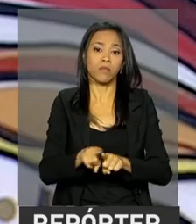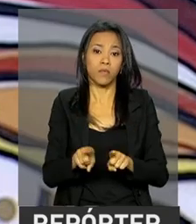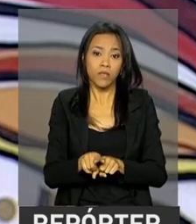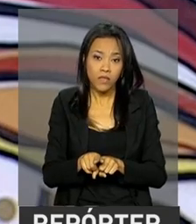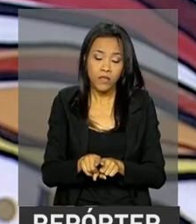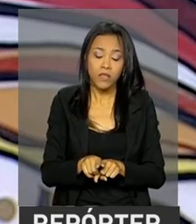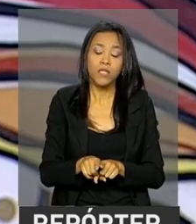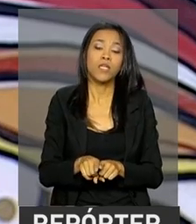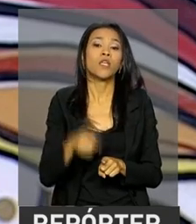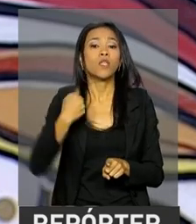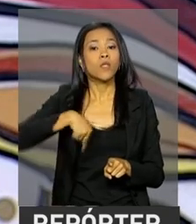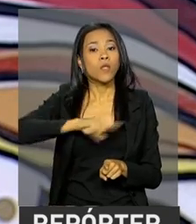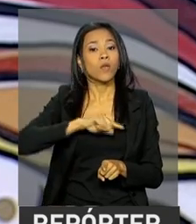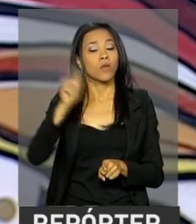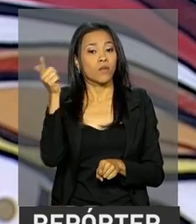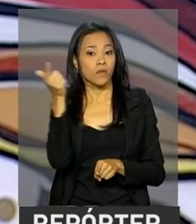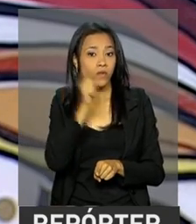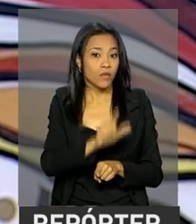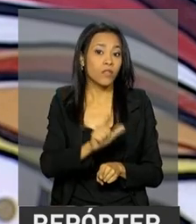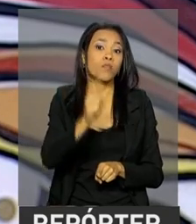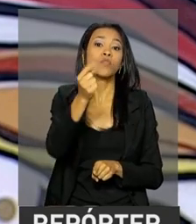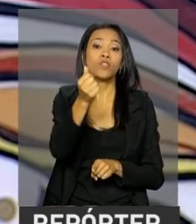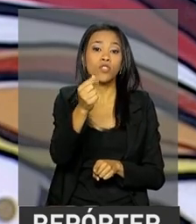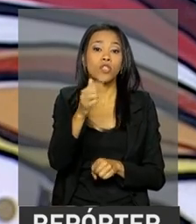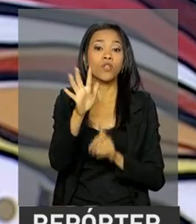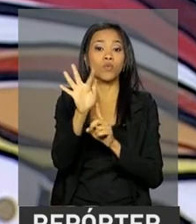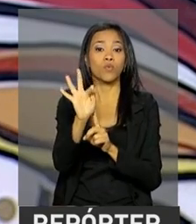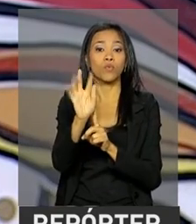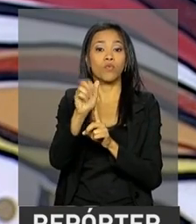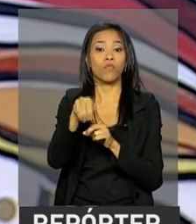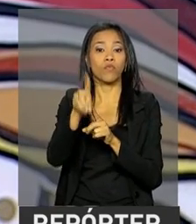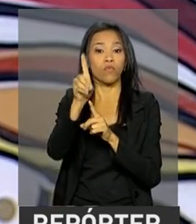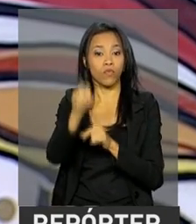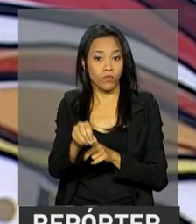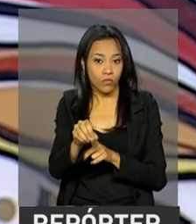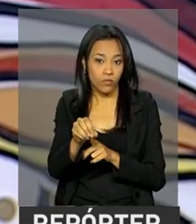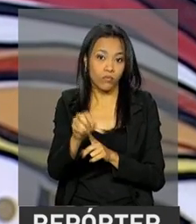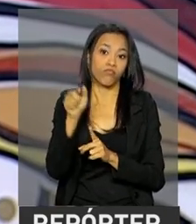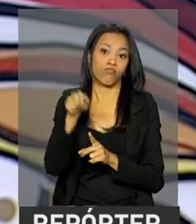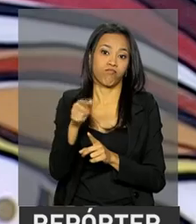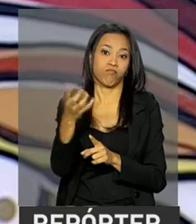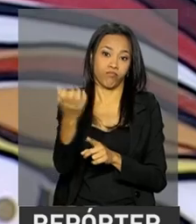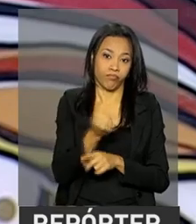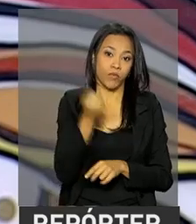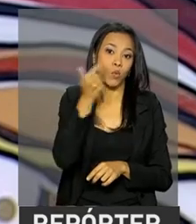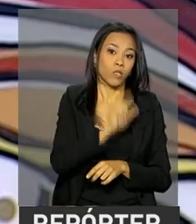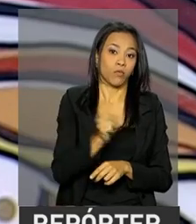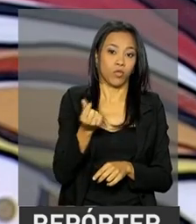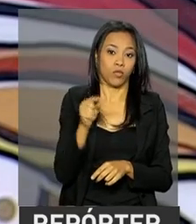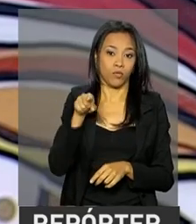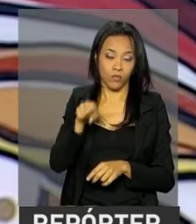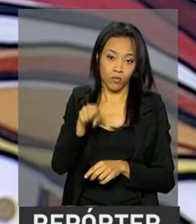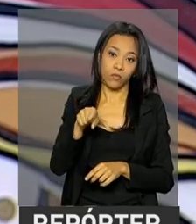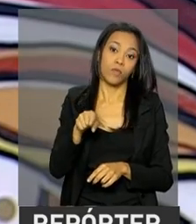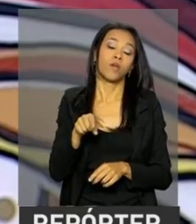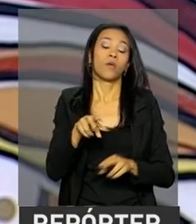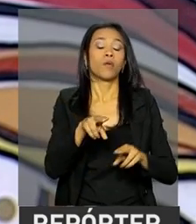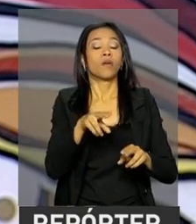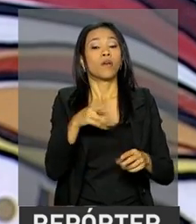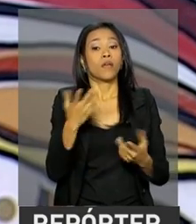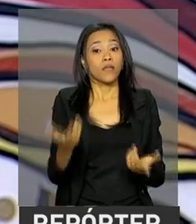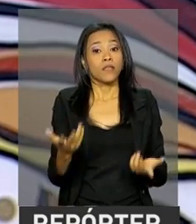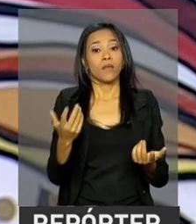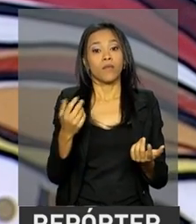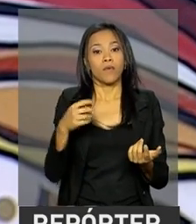adicionalmente, conseguimos também dinheiro do Fundo da Amazônia. Com isso, as operações